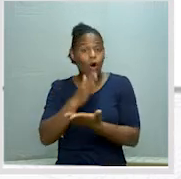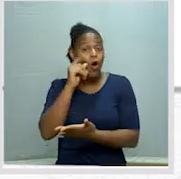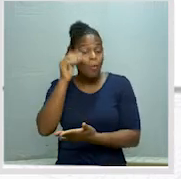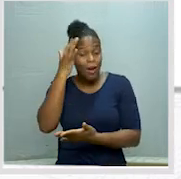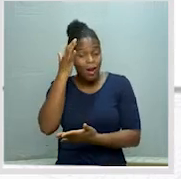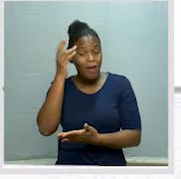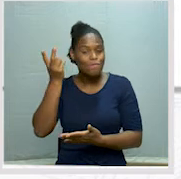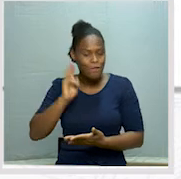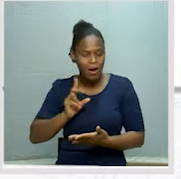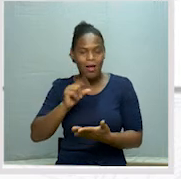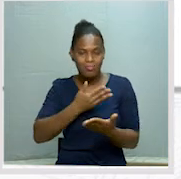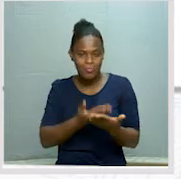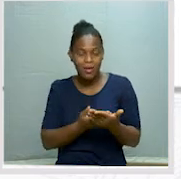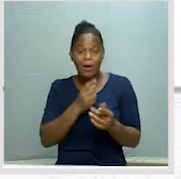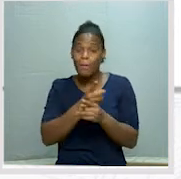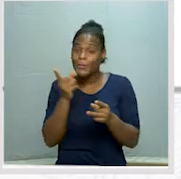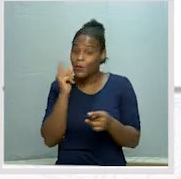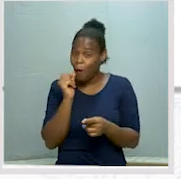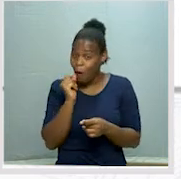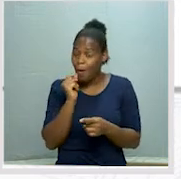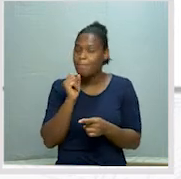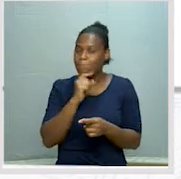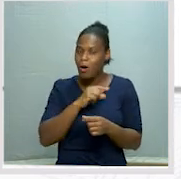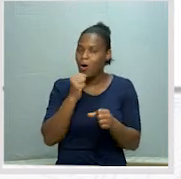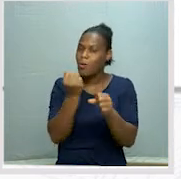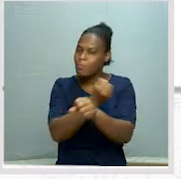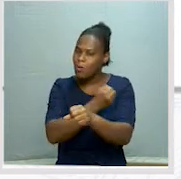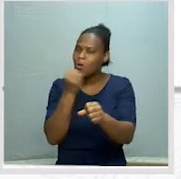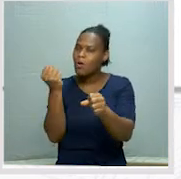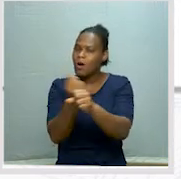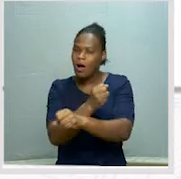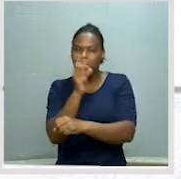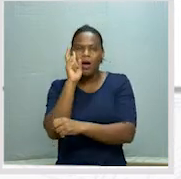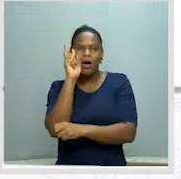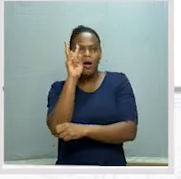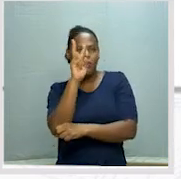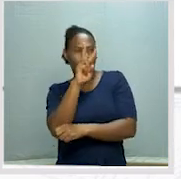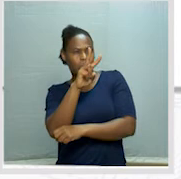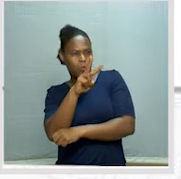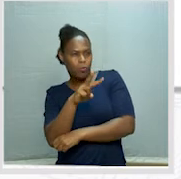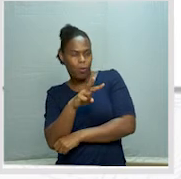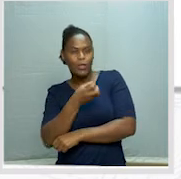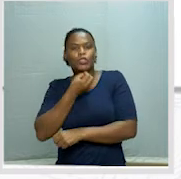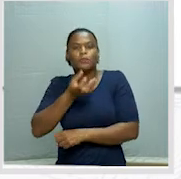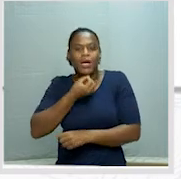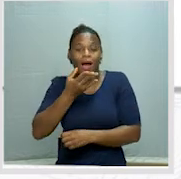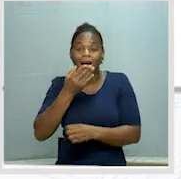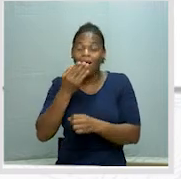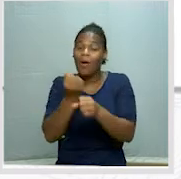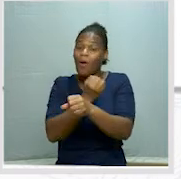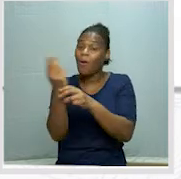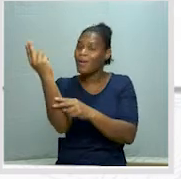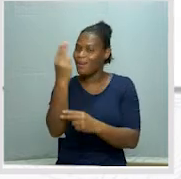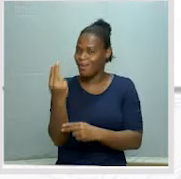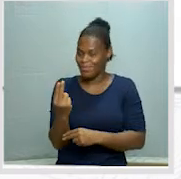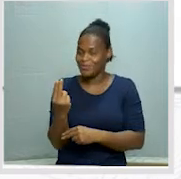e valorativo. E por isso ele é capaz de produzir, de contemplar, de interpretar uma